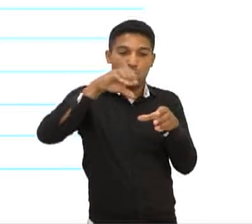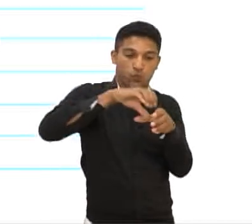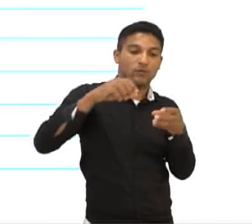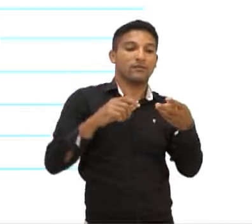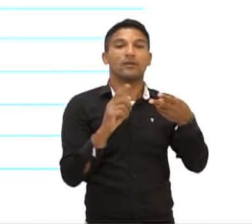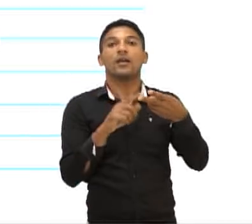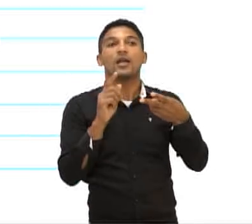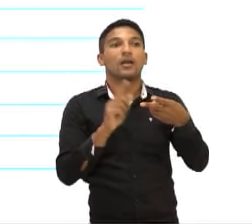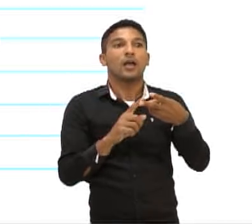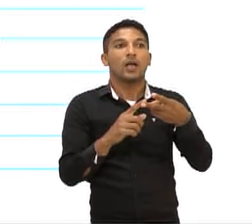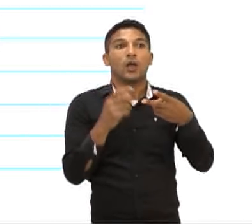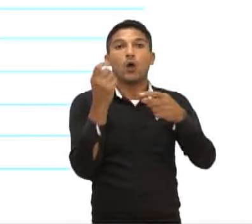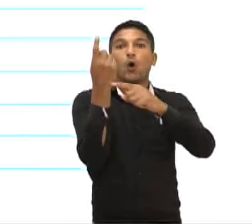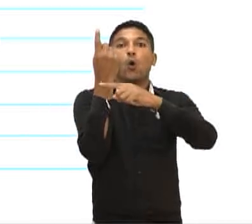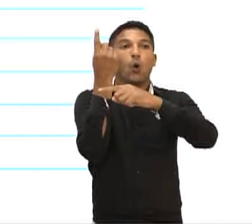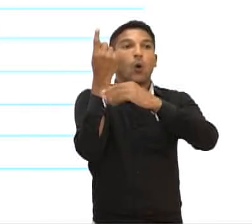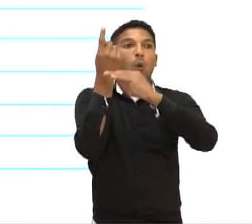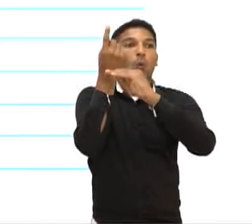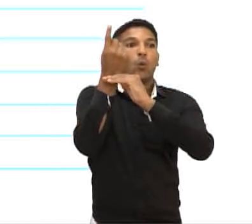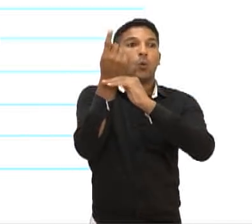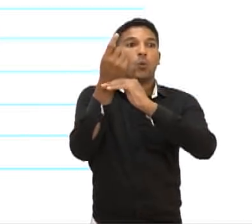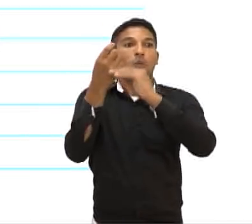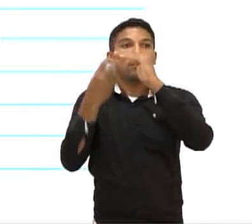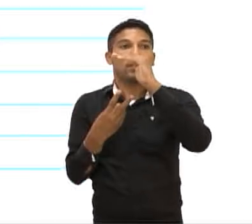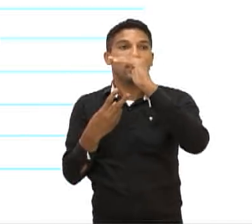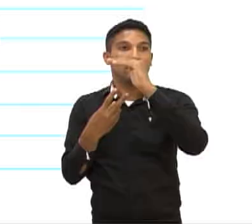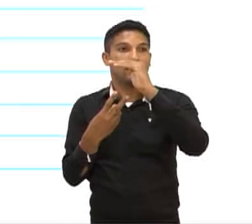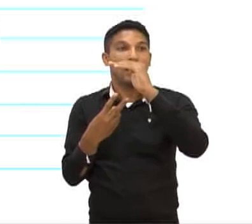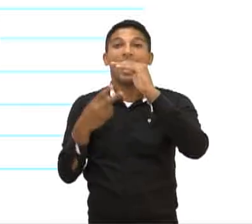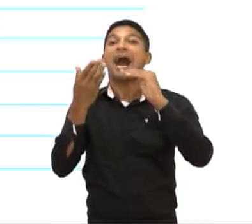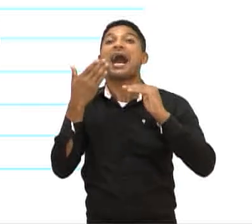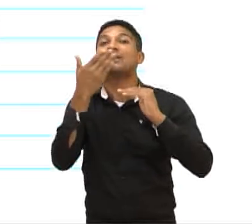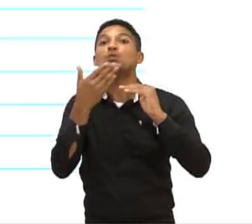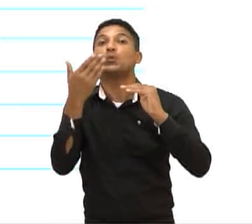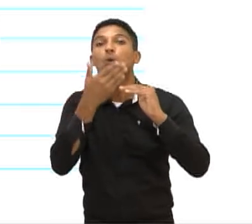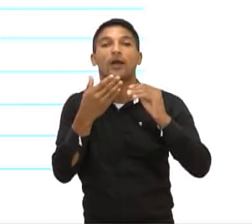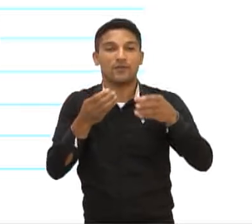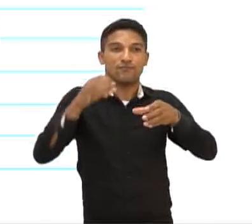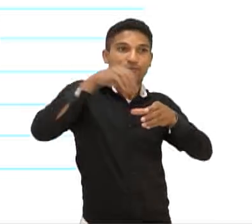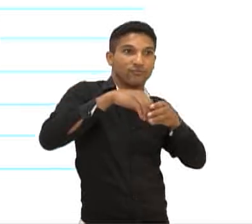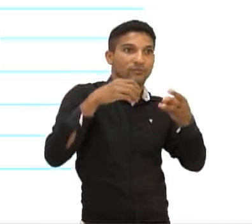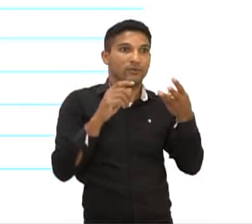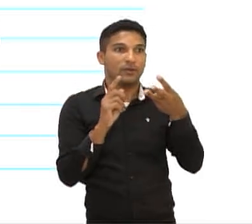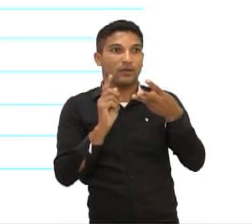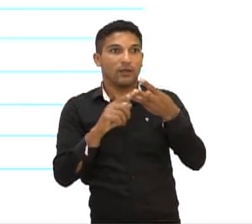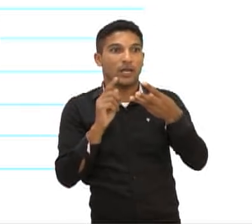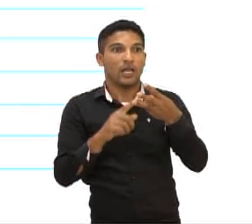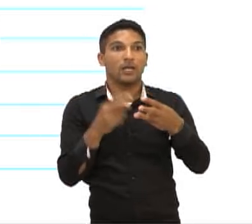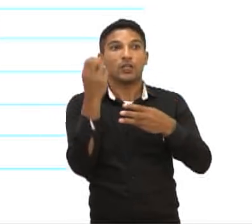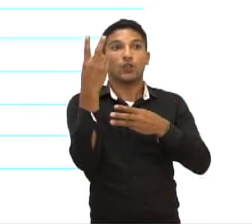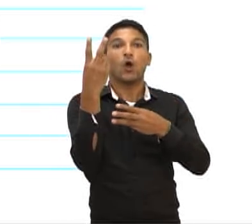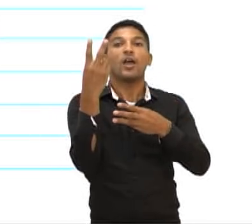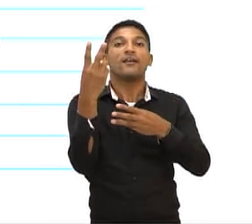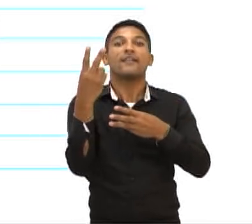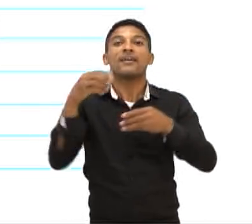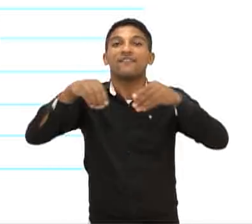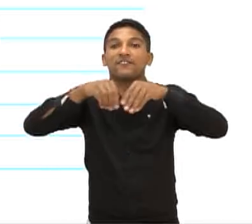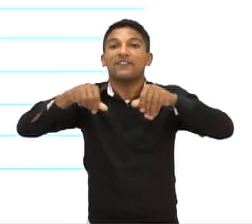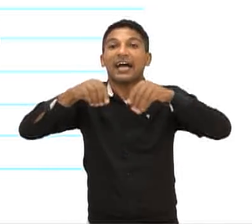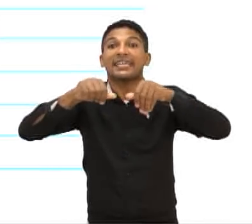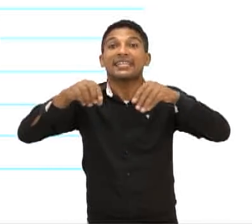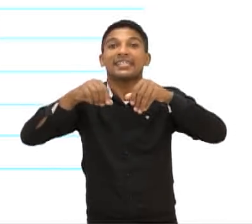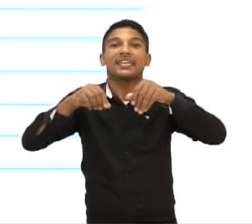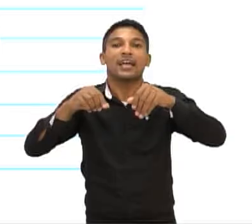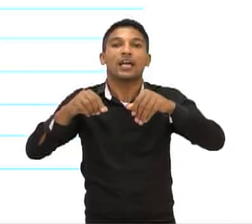de trigo, 1 copo de chocolate em pó, meio copo de óleo, uma pitada de sal, 1 copo de